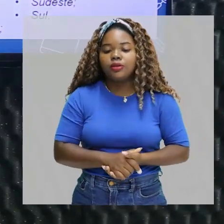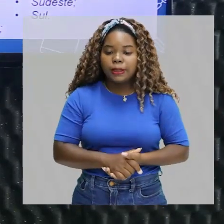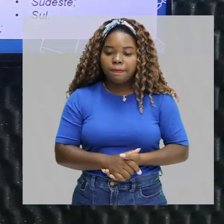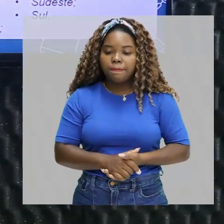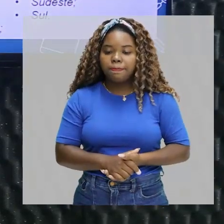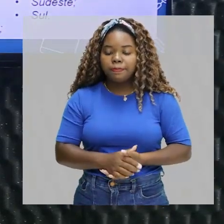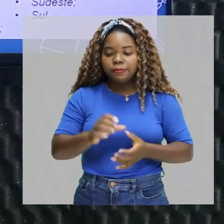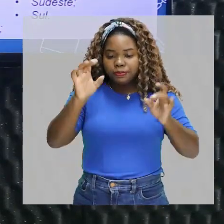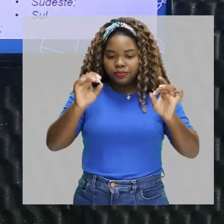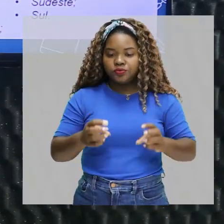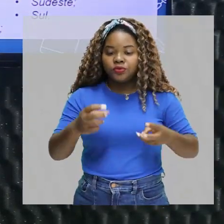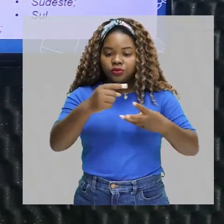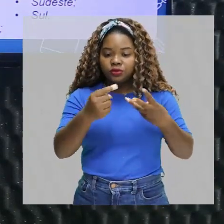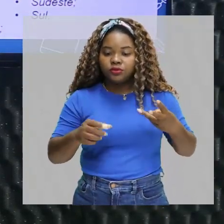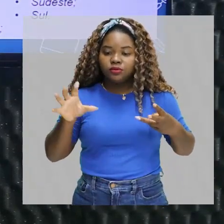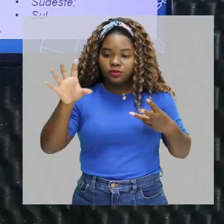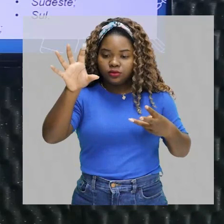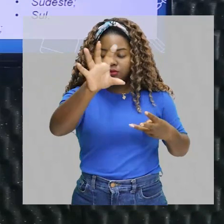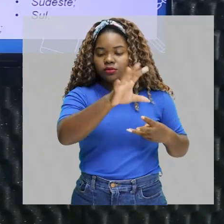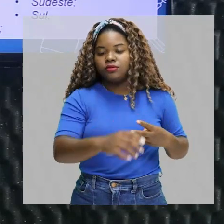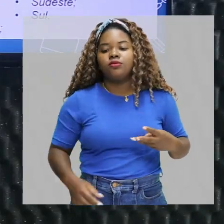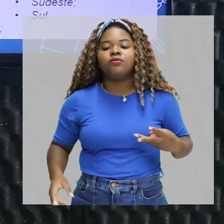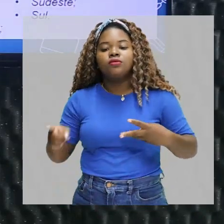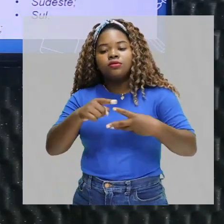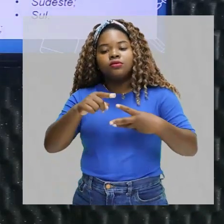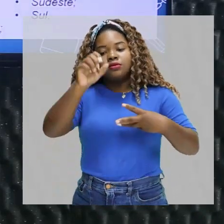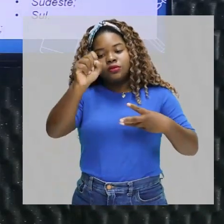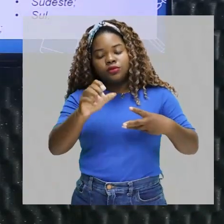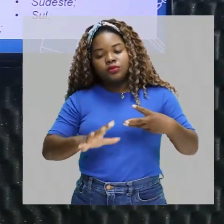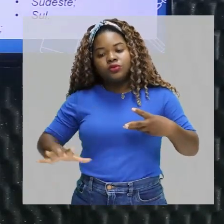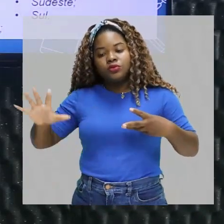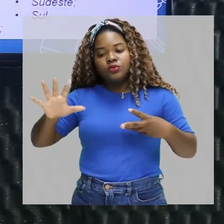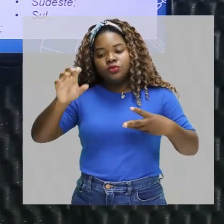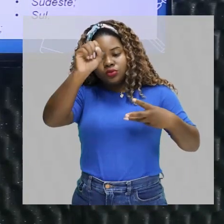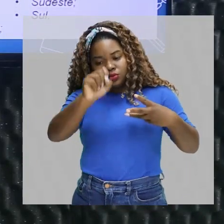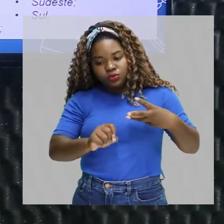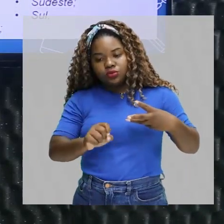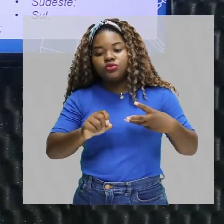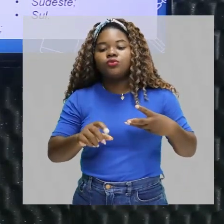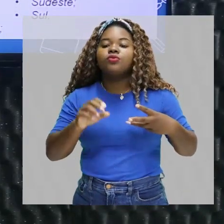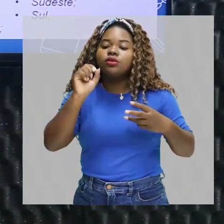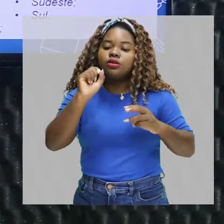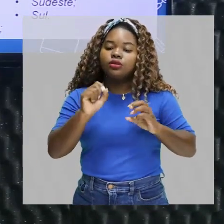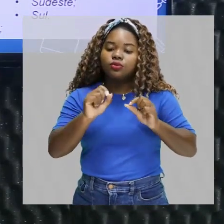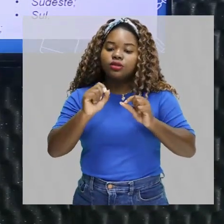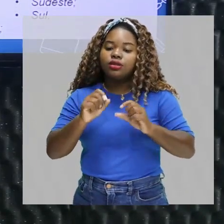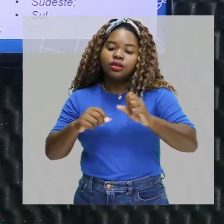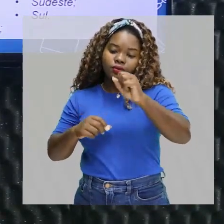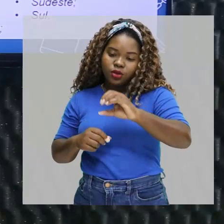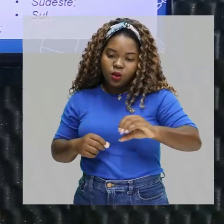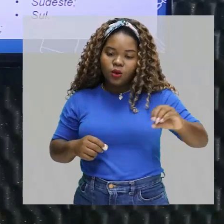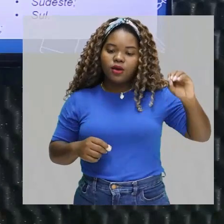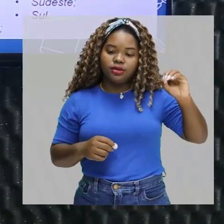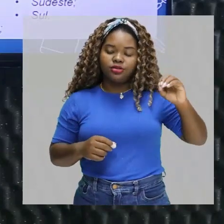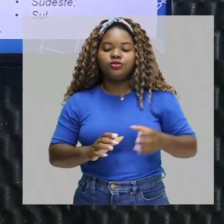especificamente de três regiões Tá certo vamos falar sobre as características do Sudeste do sul e do centro-oeste Bacana